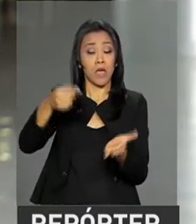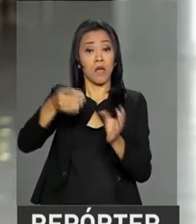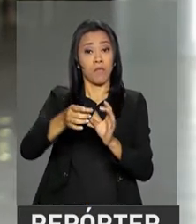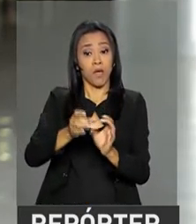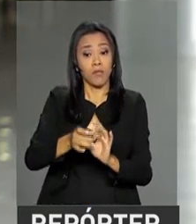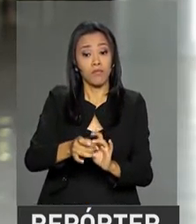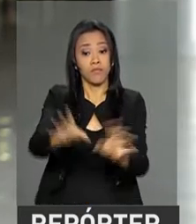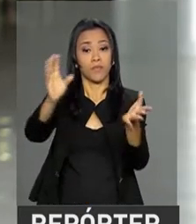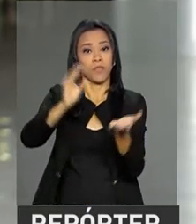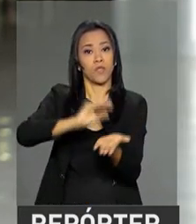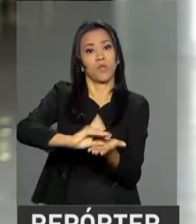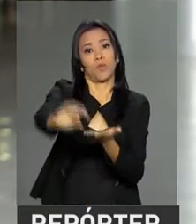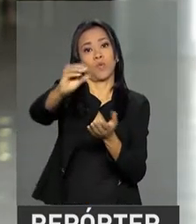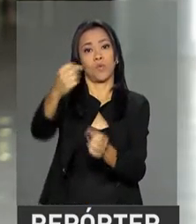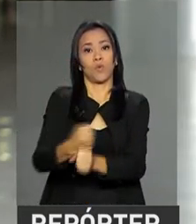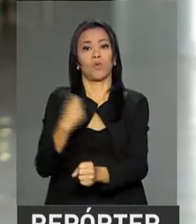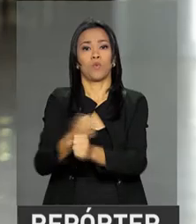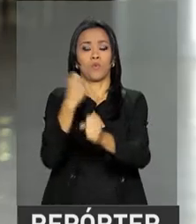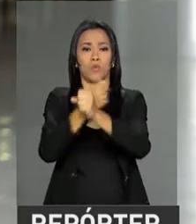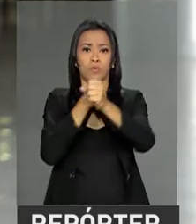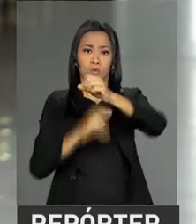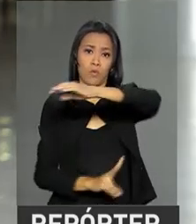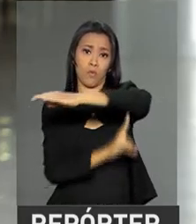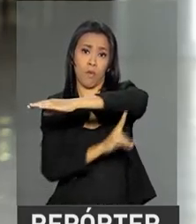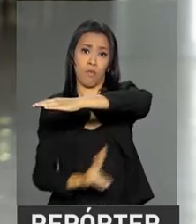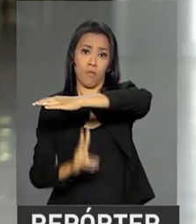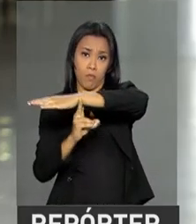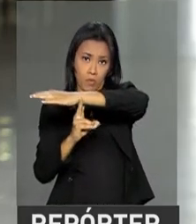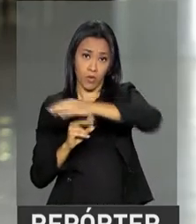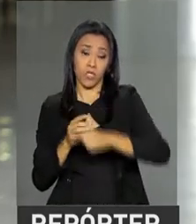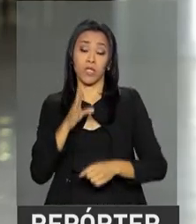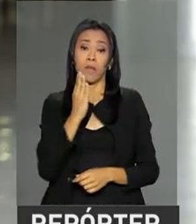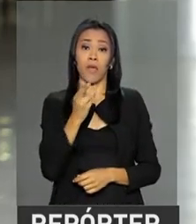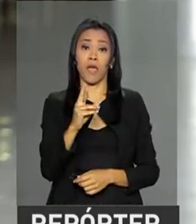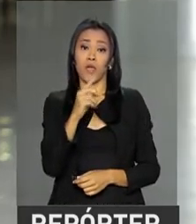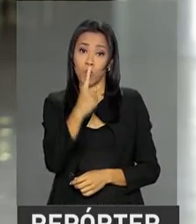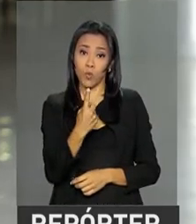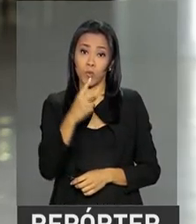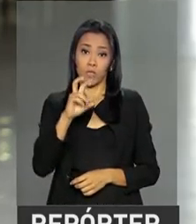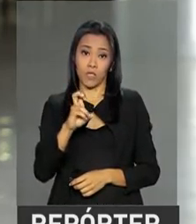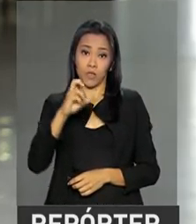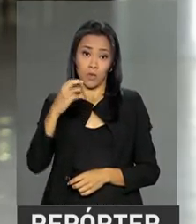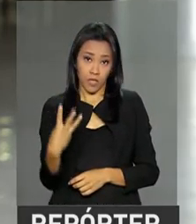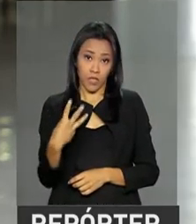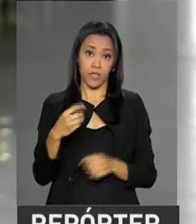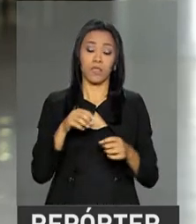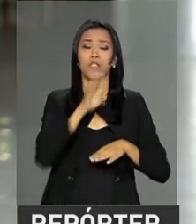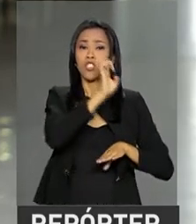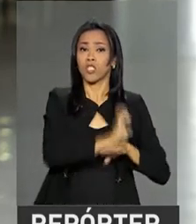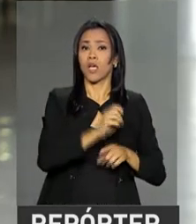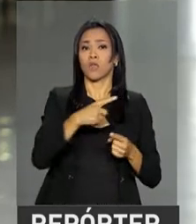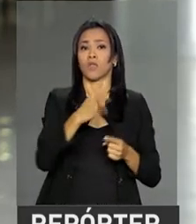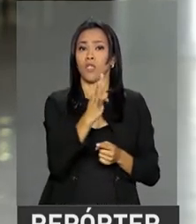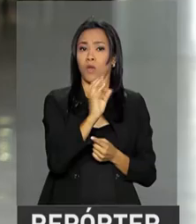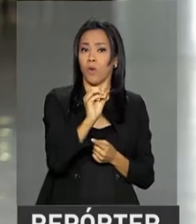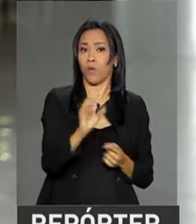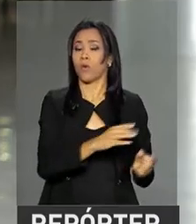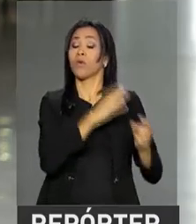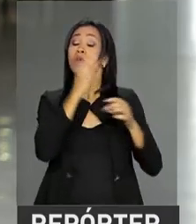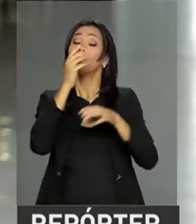ponte rodoviária sobre o rio araguaia na br-153 ligando os estados de tocantins e do